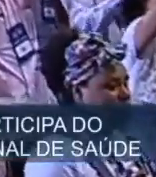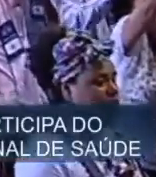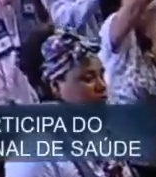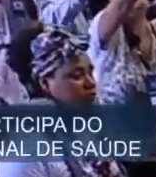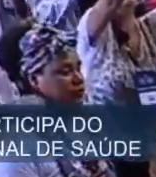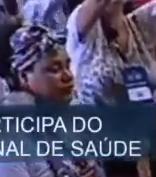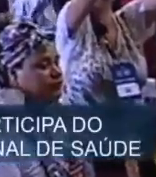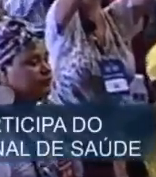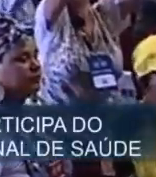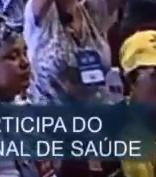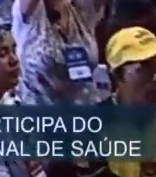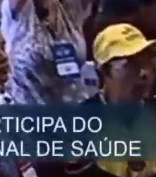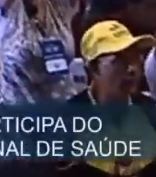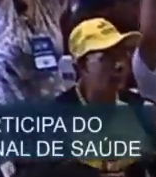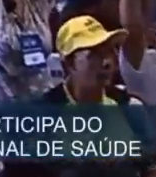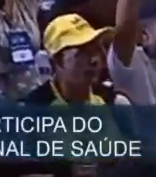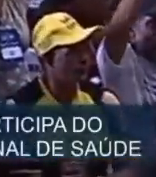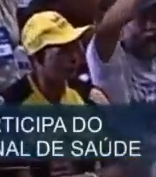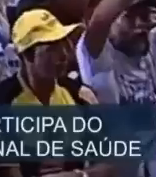Senhoras e senhores,